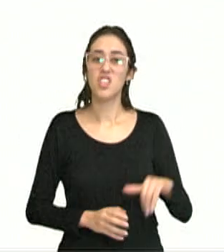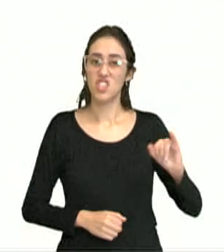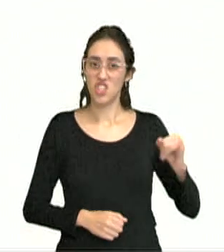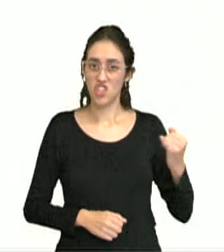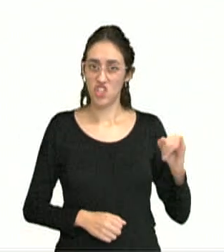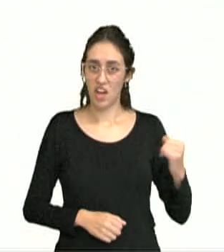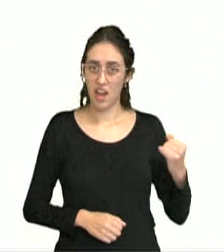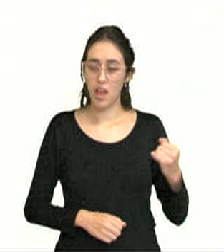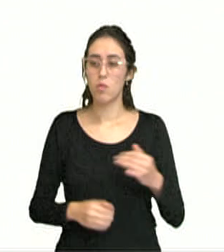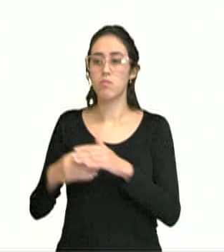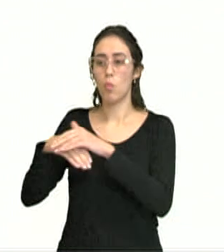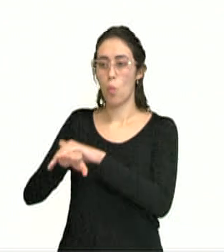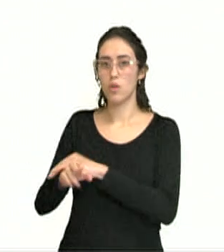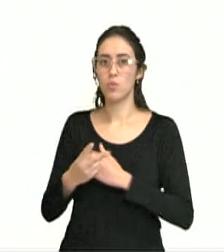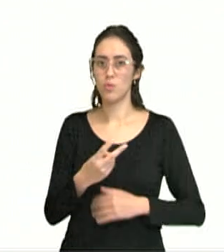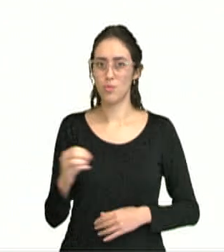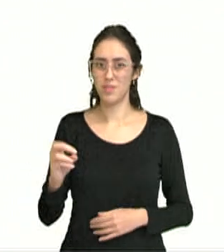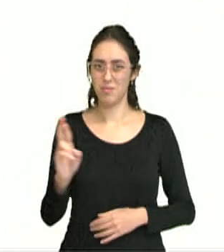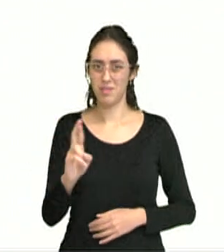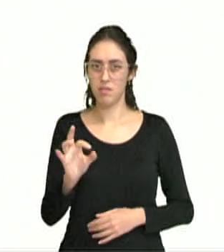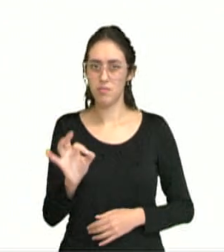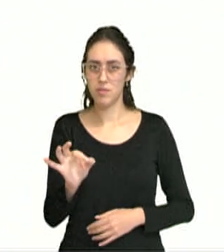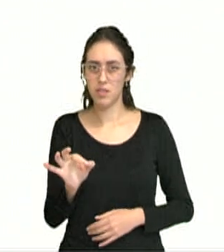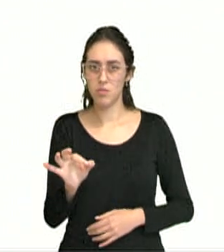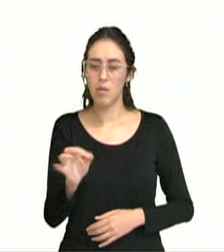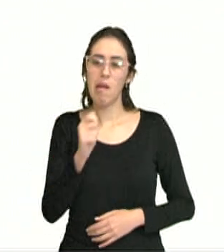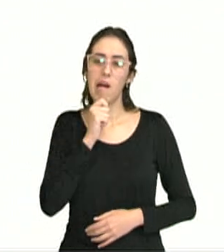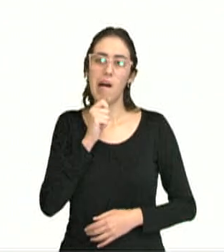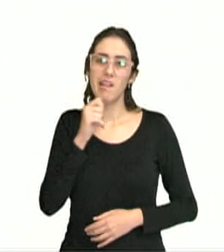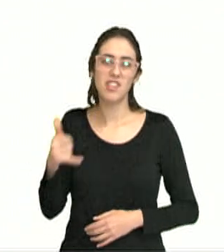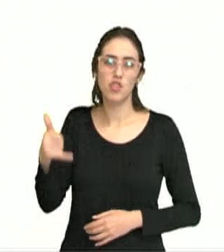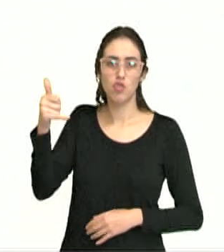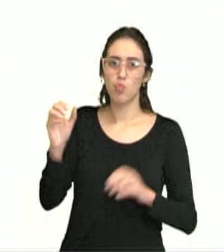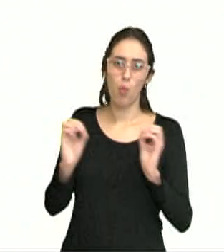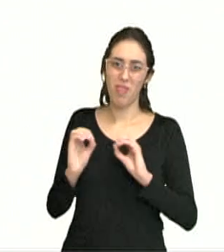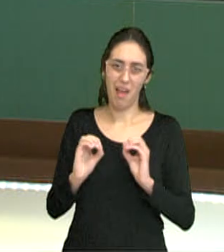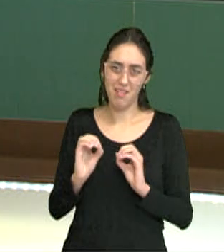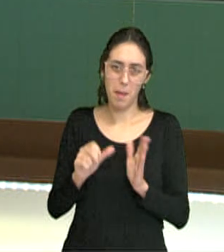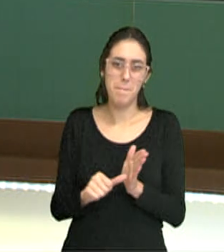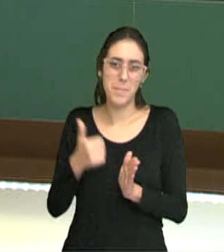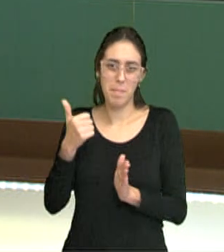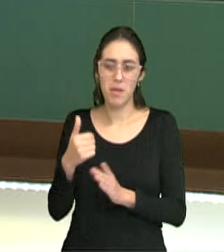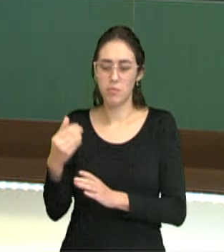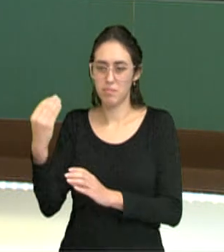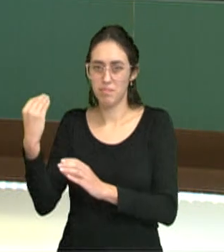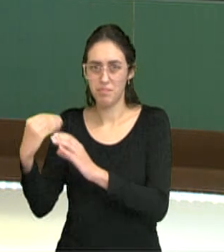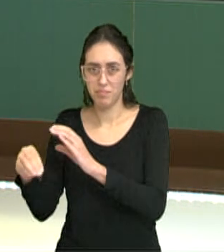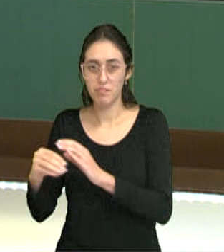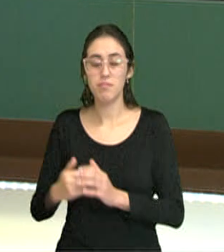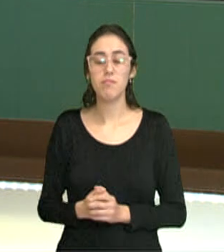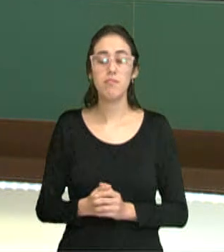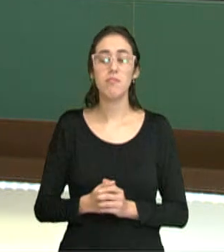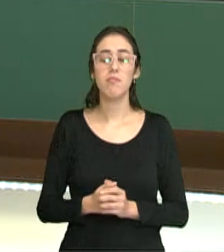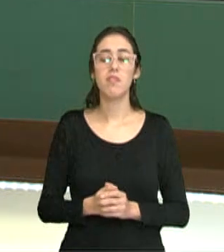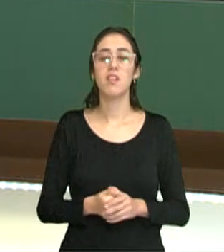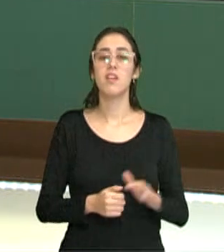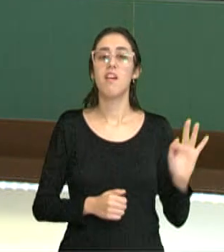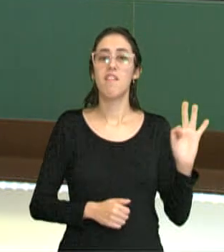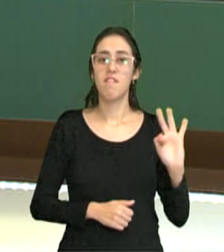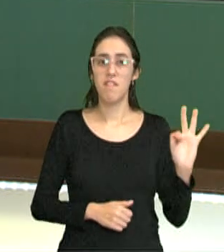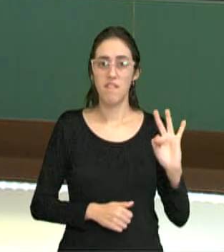ela depositou R$200, não teve rendimento porque ela depositou naquele mês. No mês de fevereiro, que deu